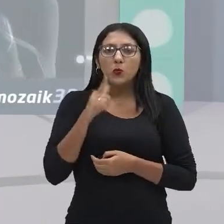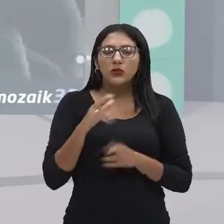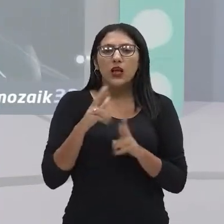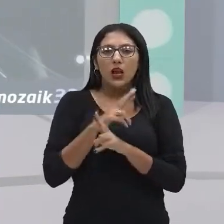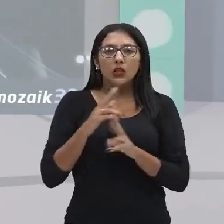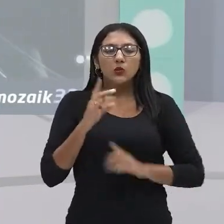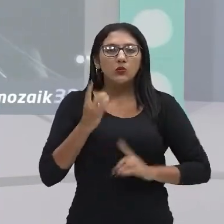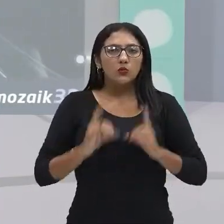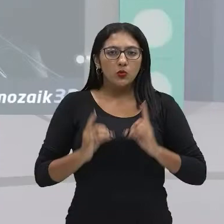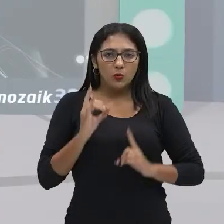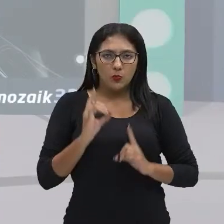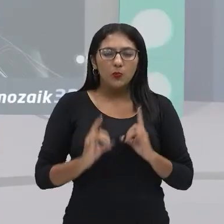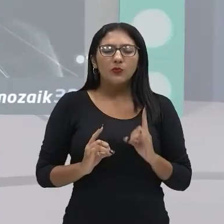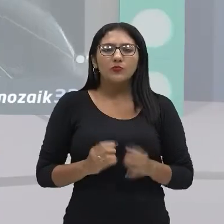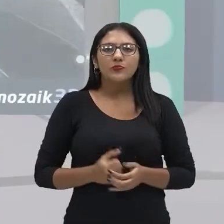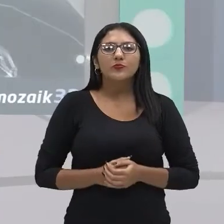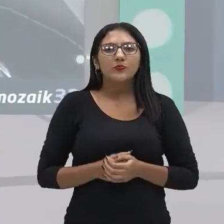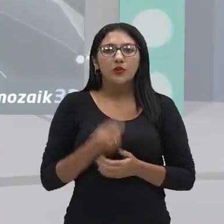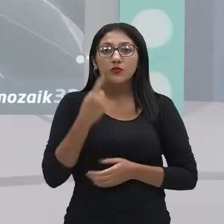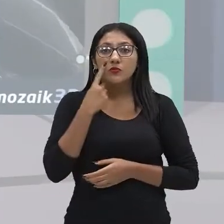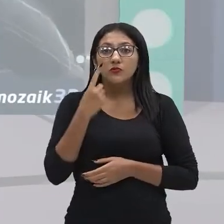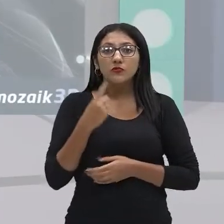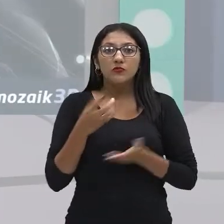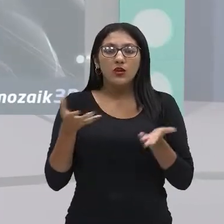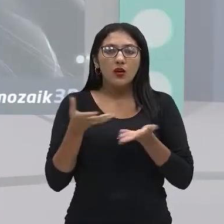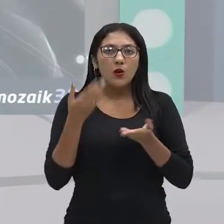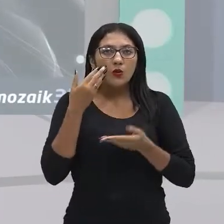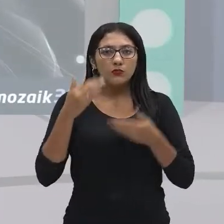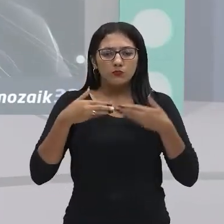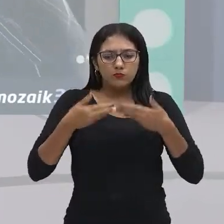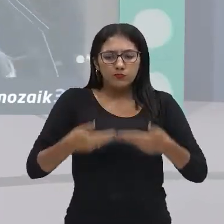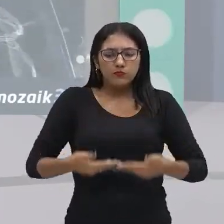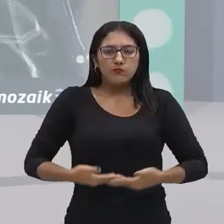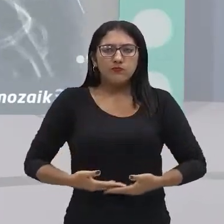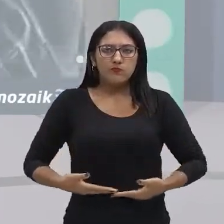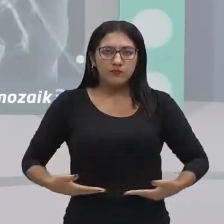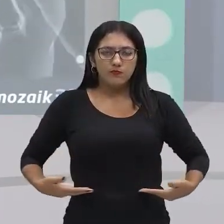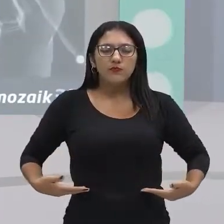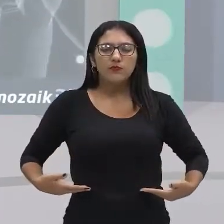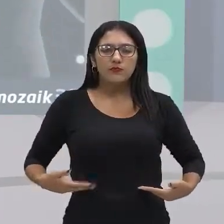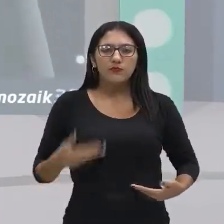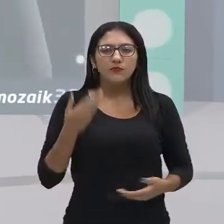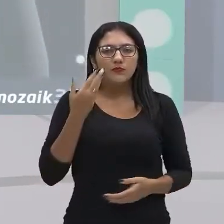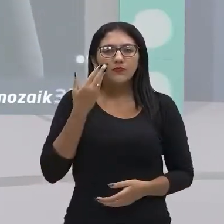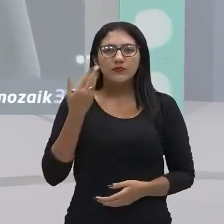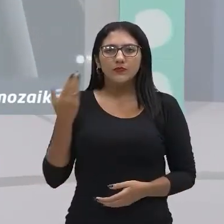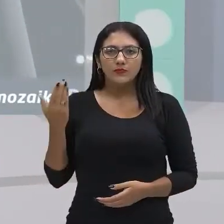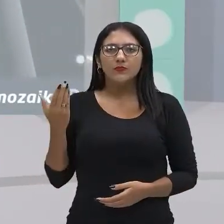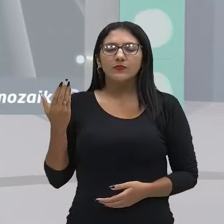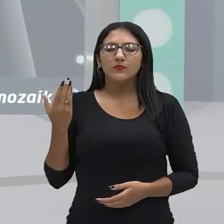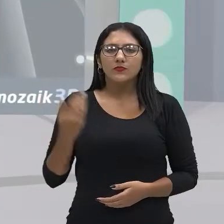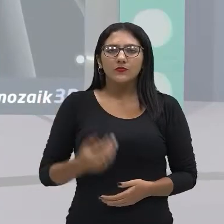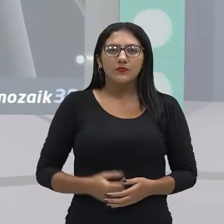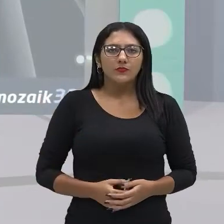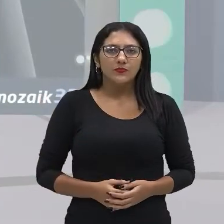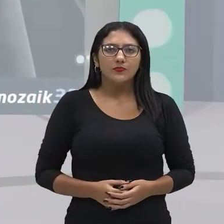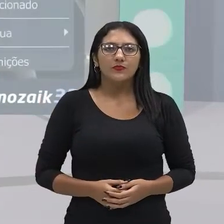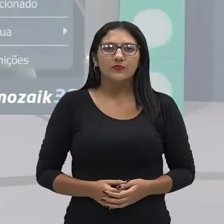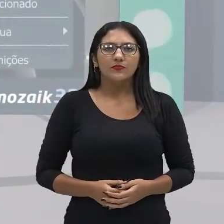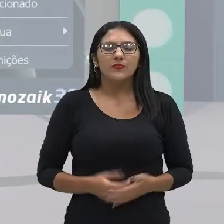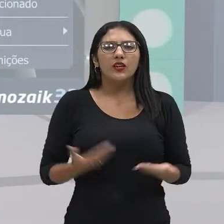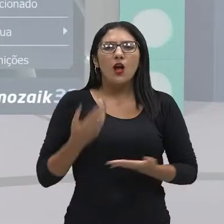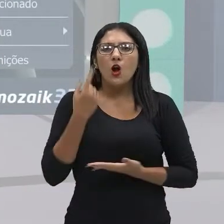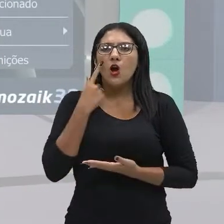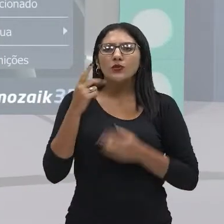a gente vai descer aqui para a cavidade abdominal. Então, aqui na cavidade abdominal, aqui,